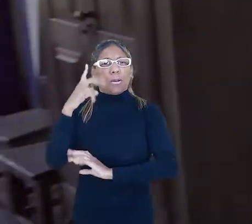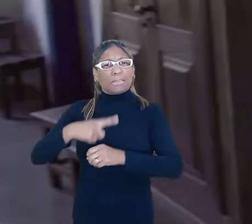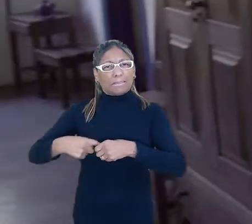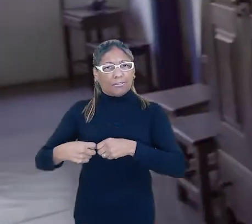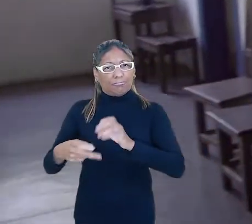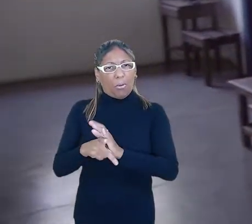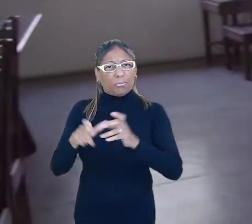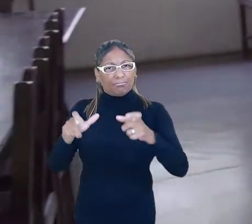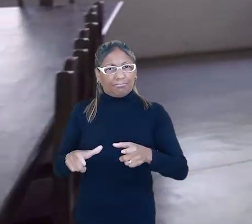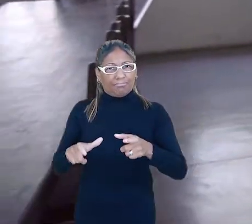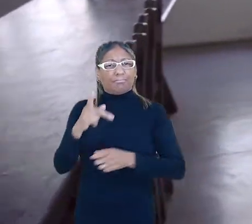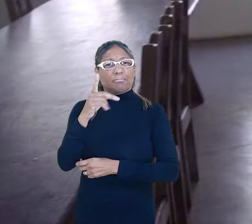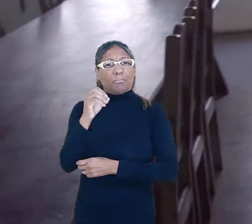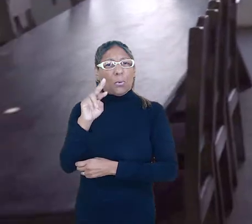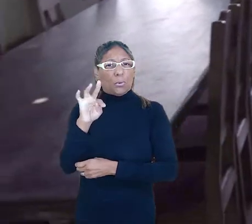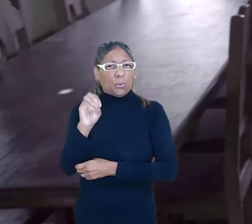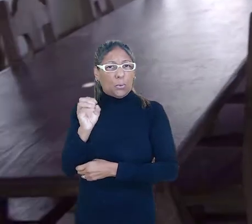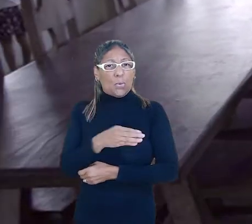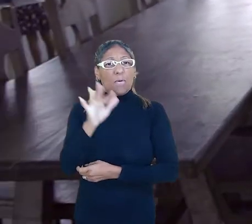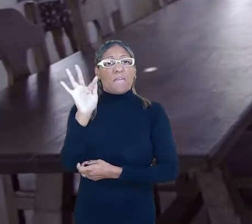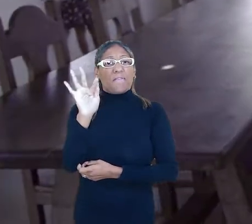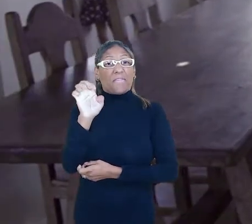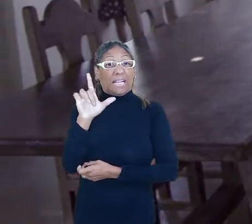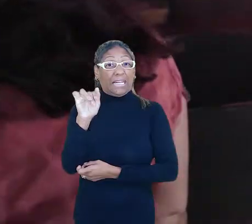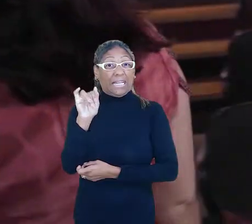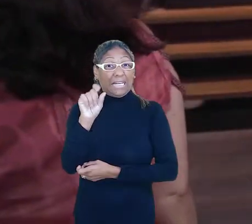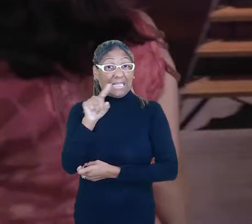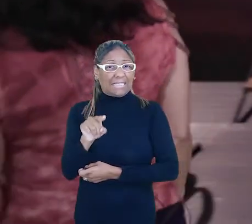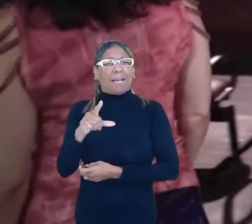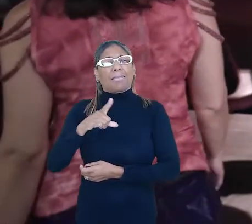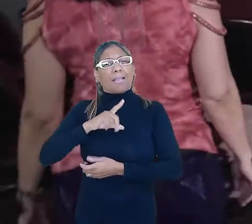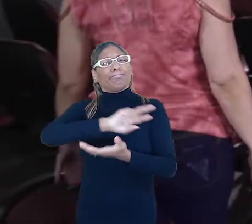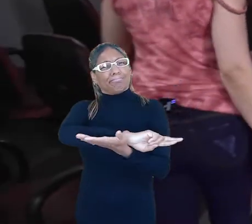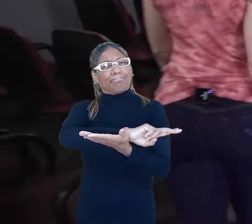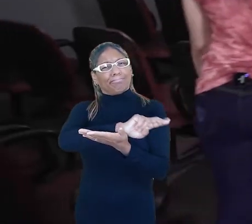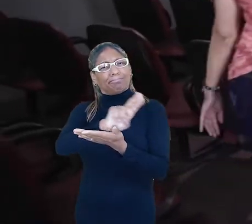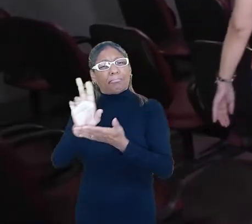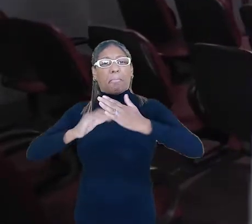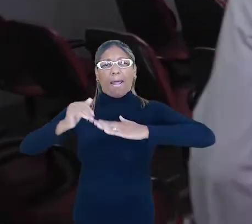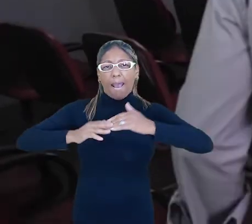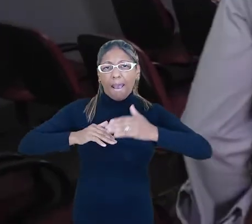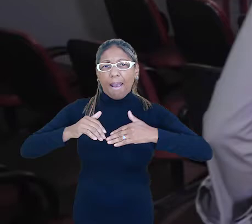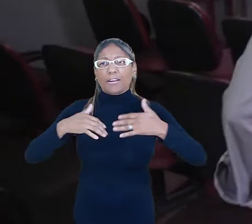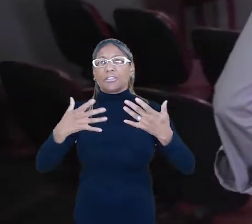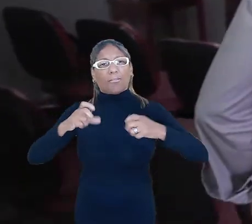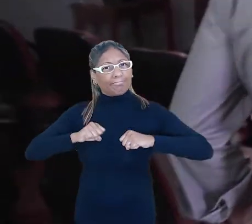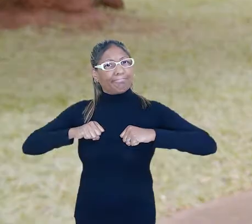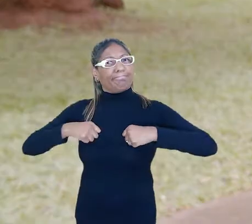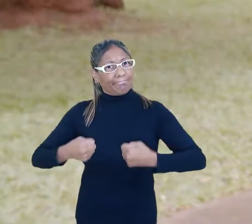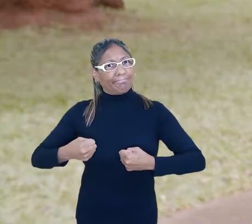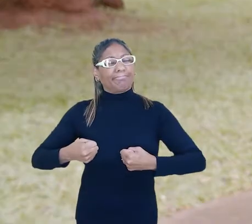cultural da cidade. Porto Feliz tem uma diversidade de ações acontecendo,